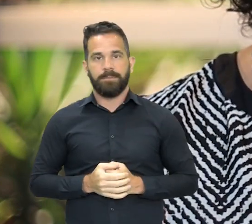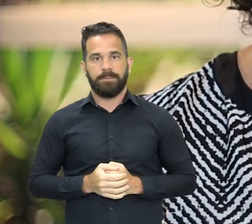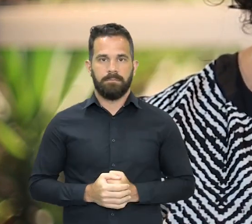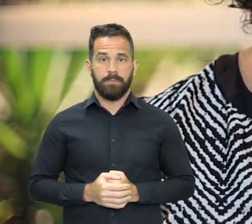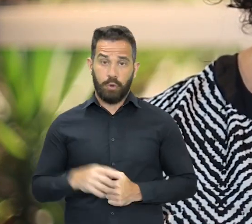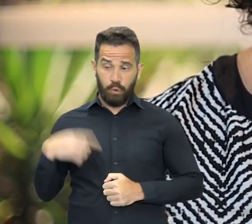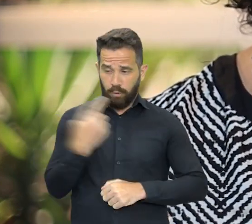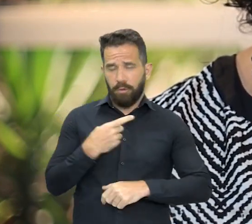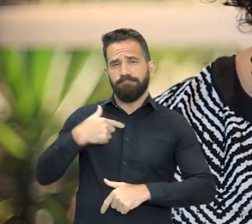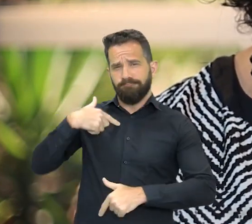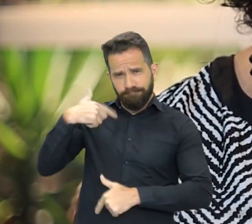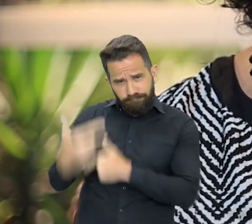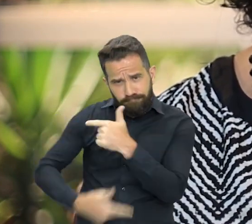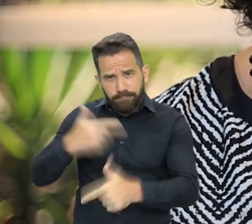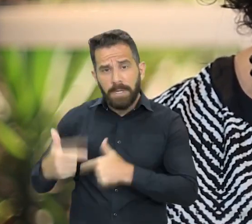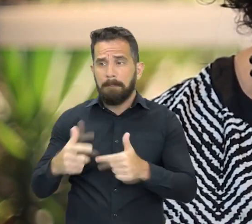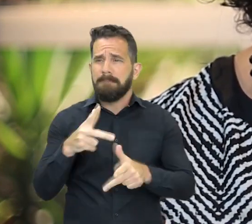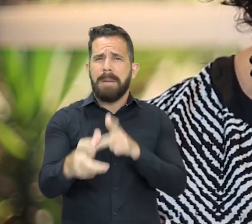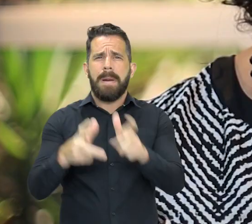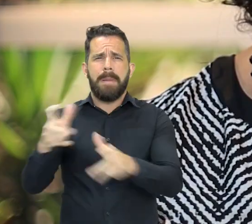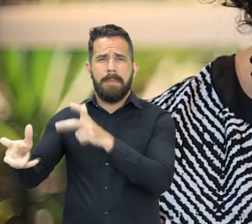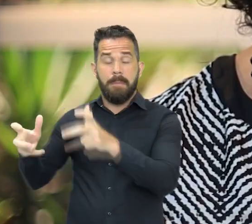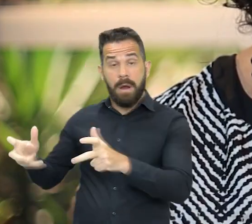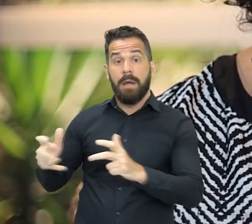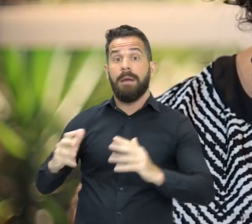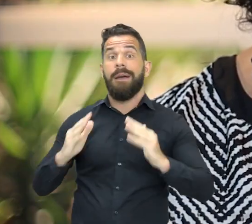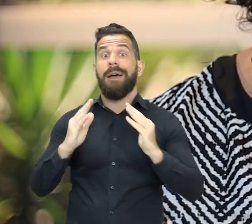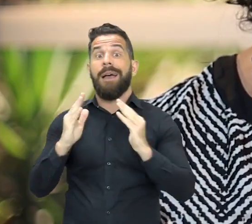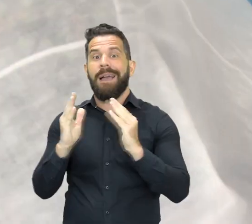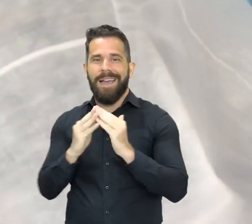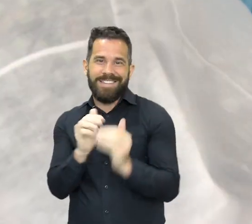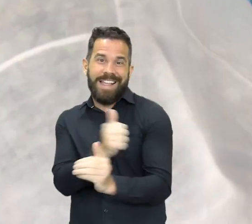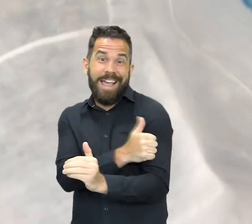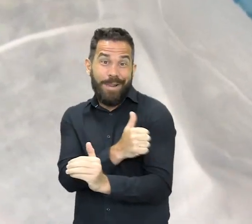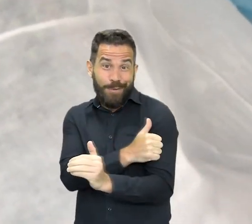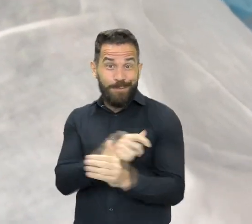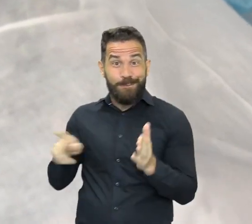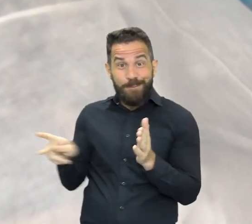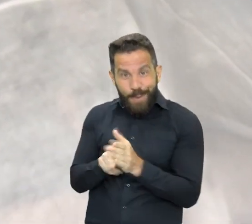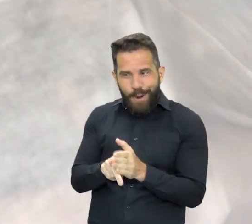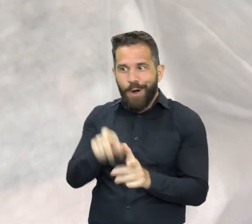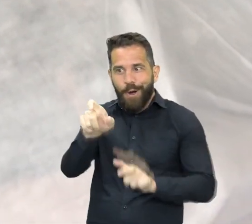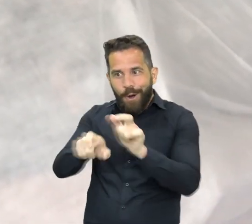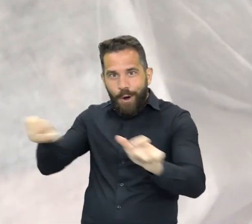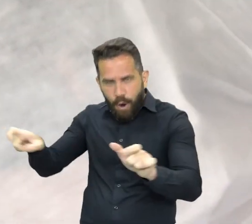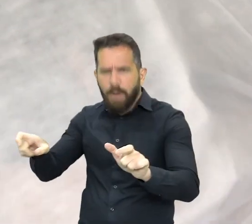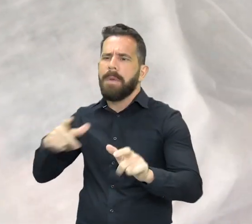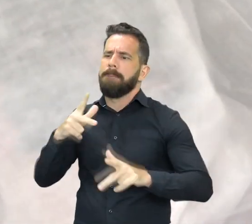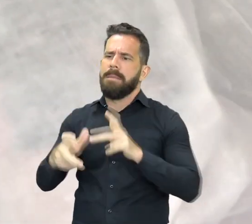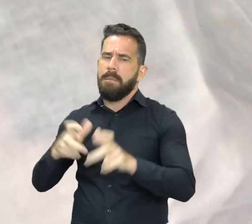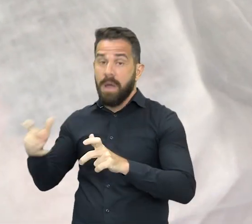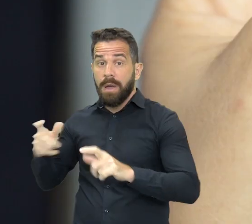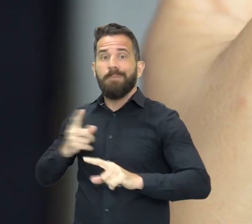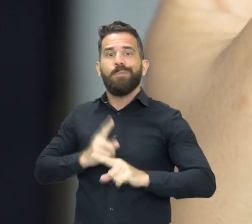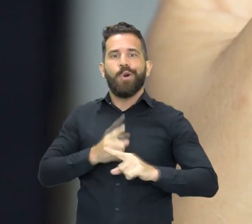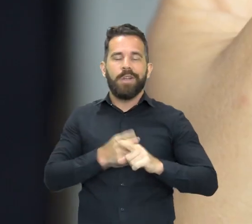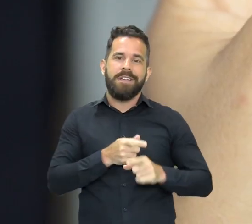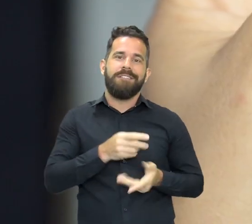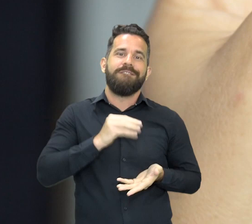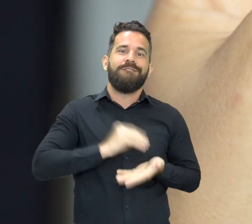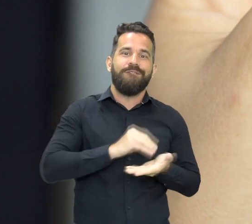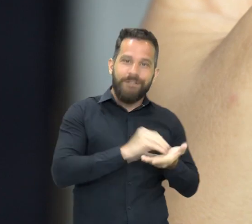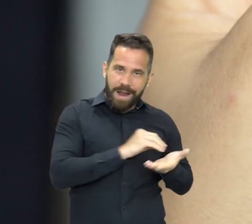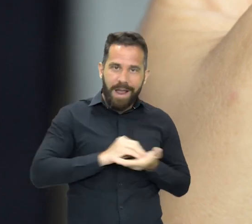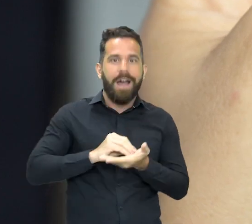Emergencial. Fizemos uma cobertura vacinal ampla de moradores de CELS da H1N1, porque não tínhamos ainda a vacina